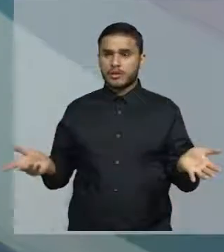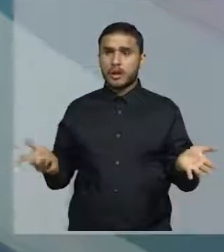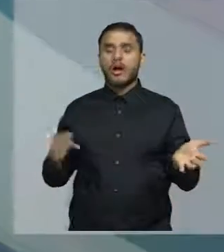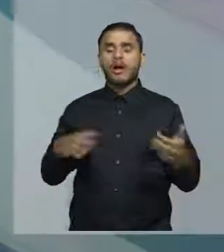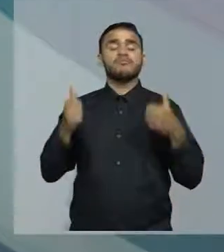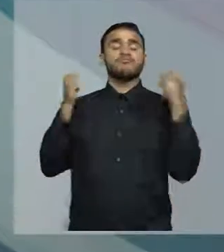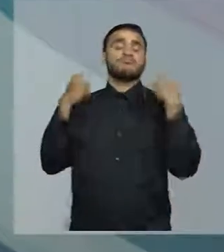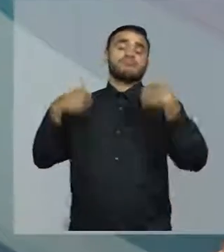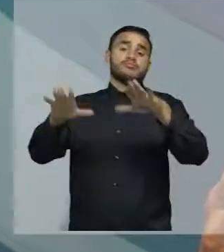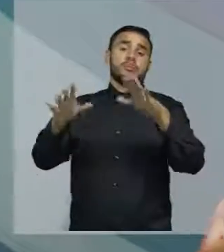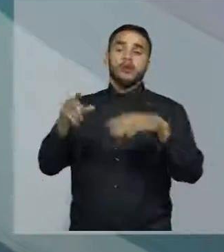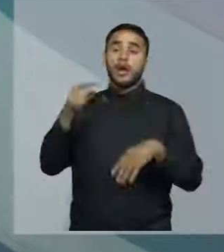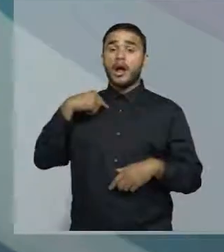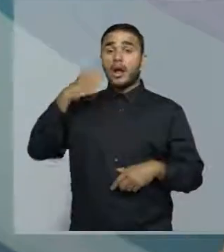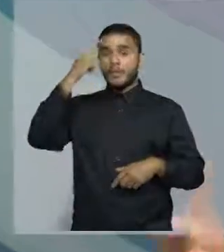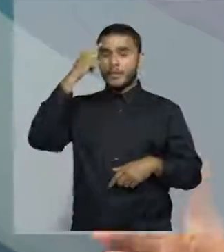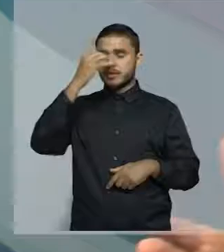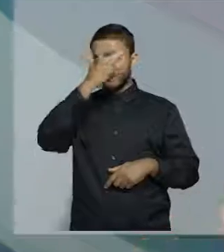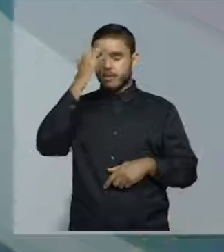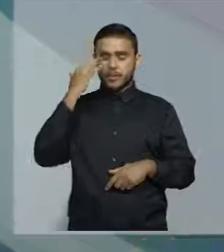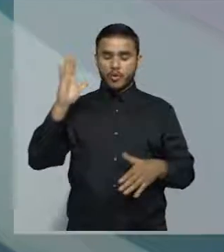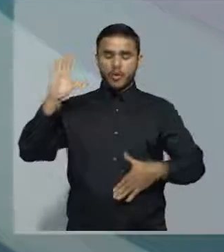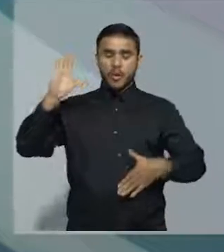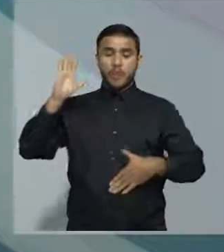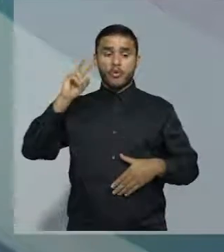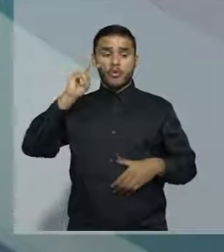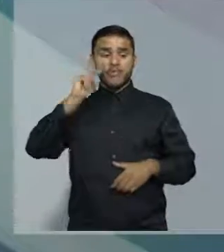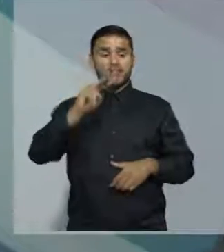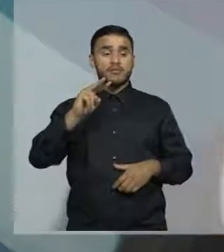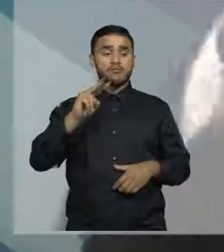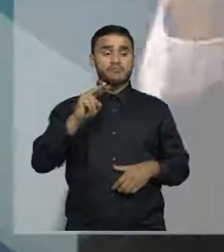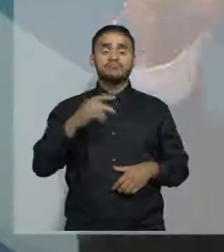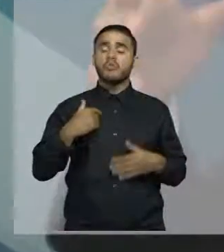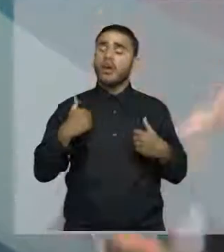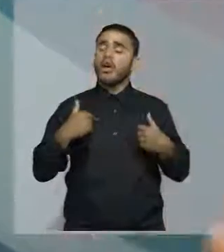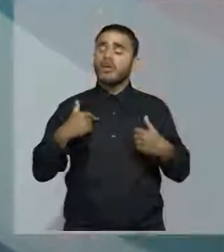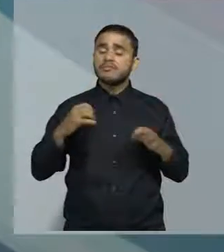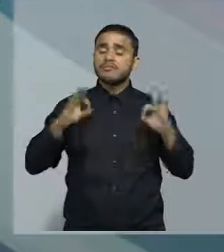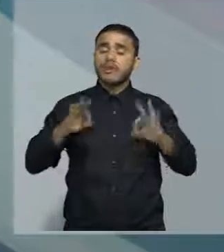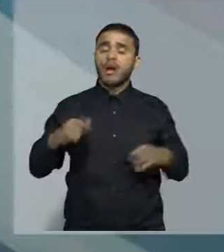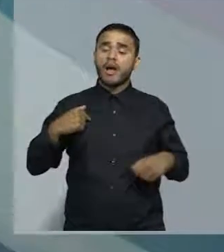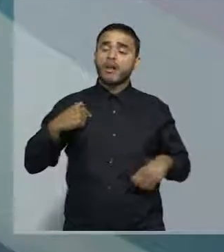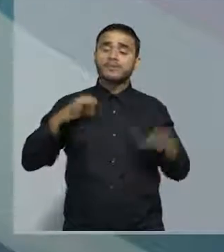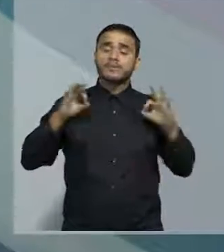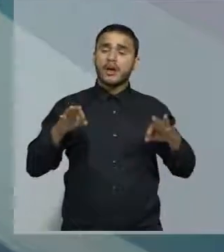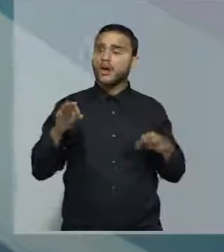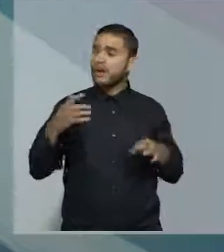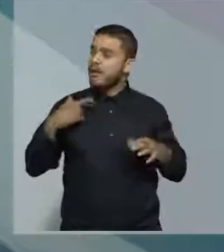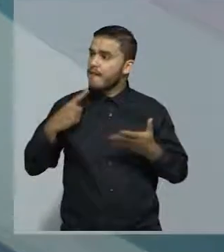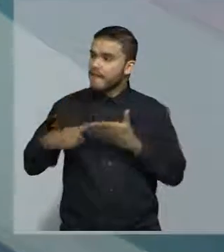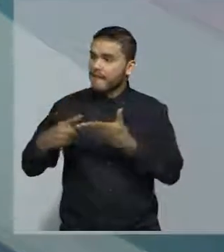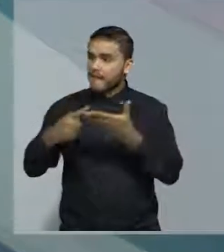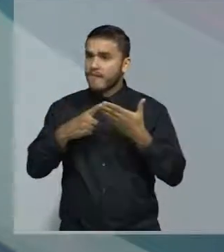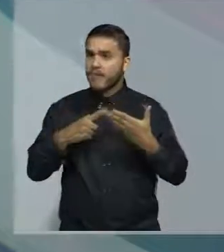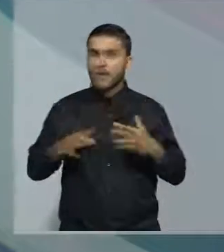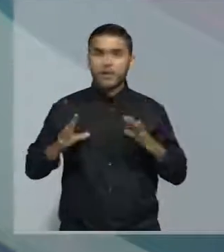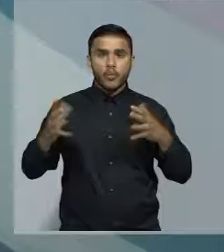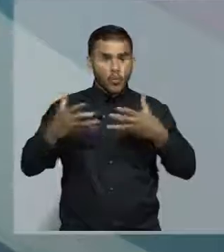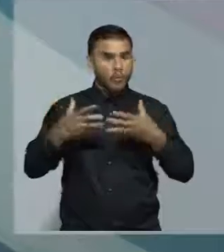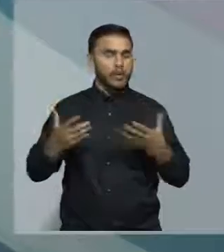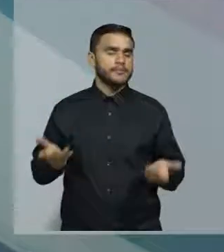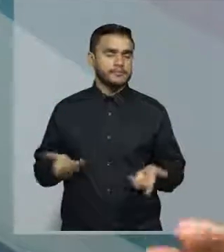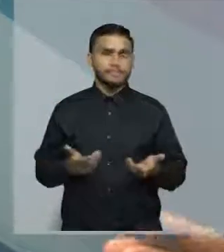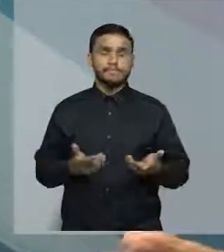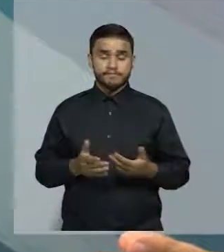isso, de certo modo, estimula, como que libera para a prática do crime. Então, há um conjunto de situações, mas existem